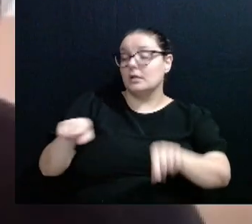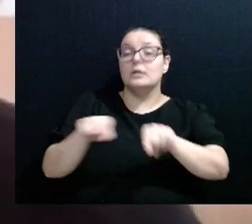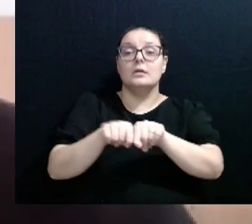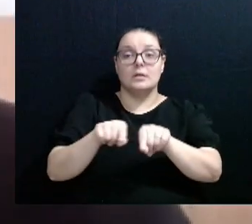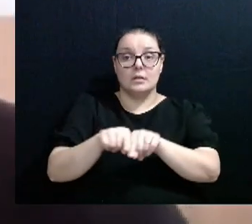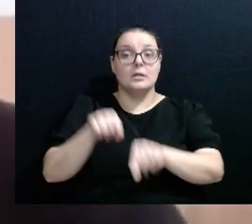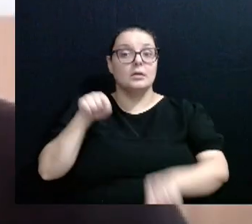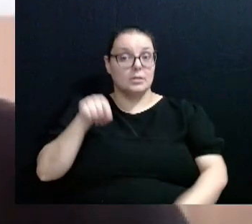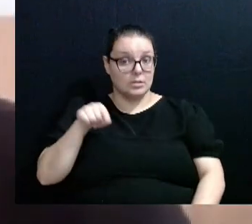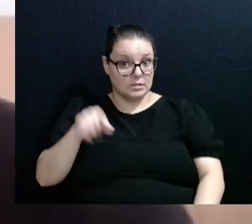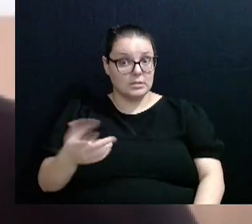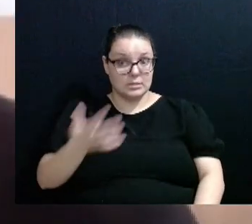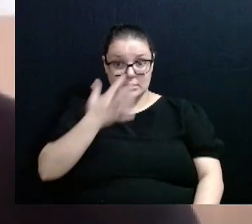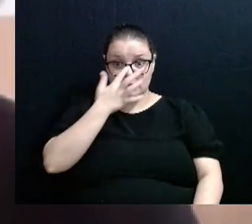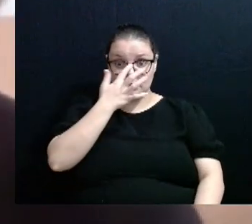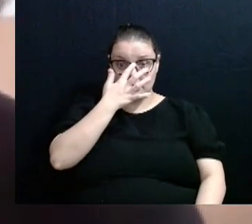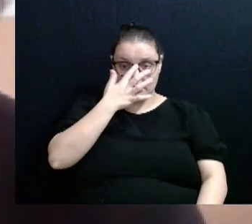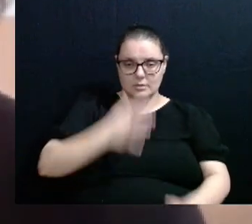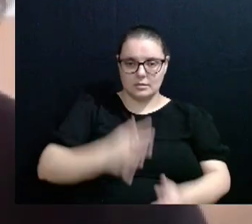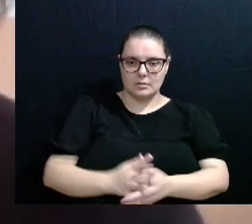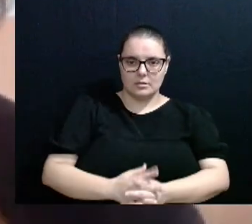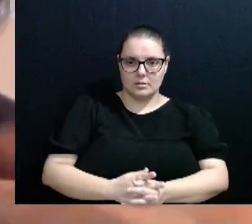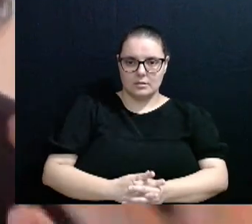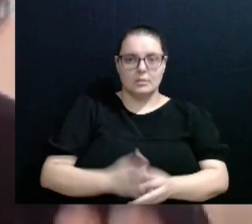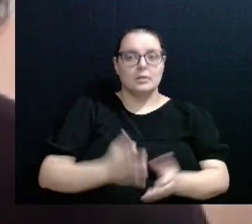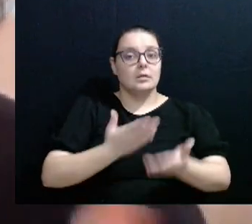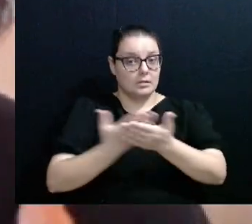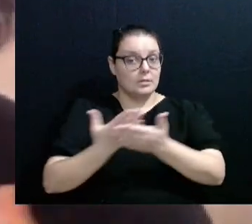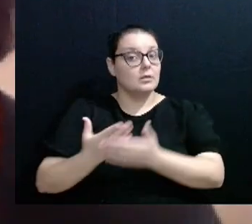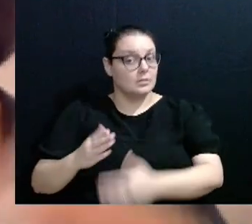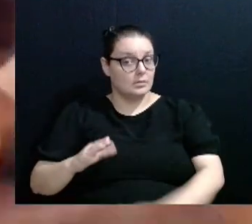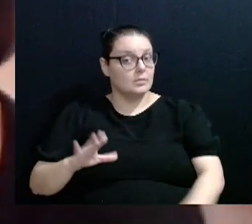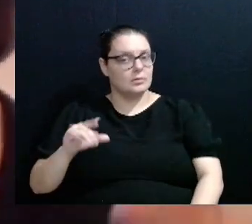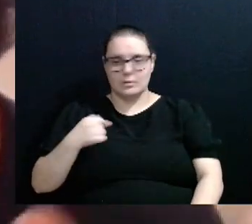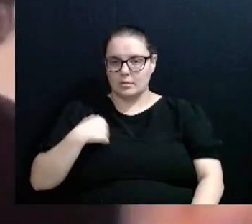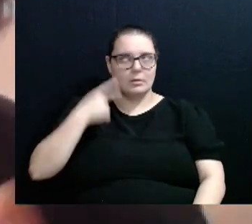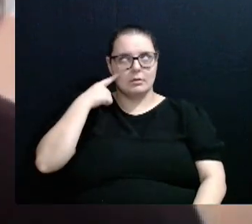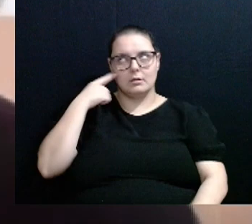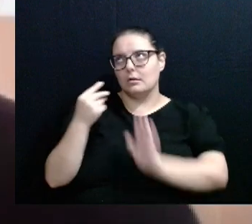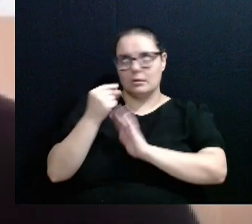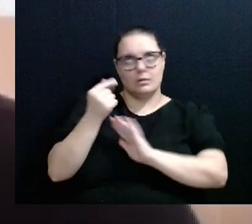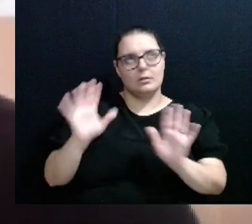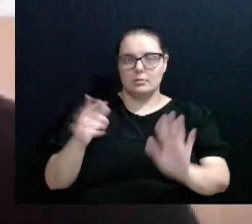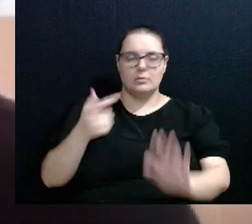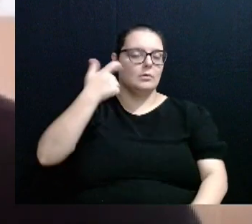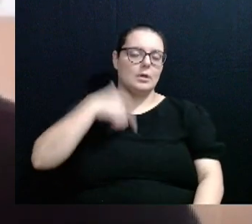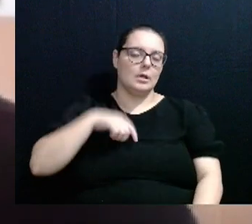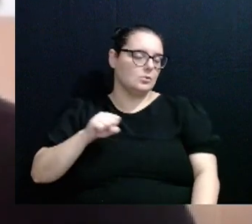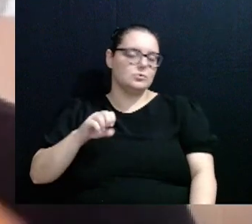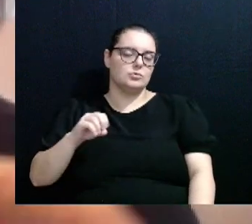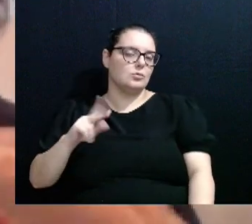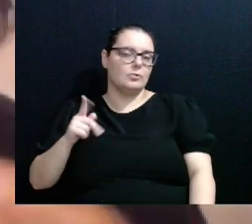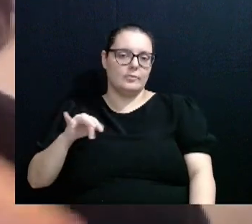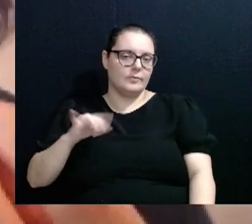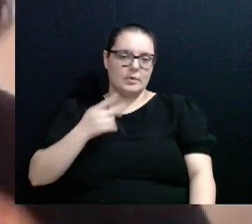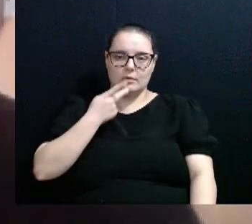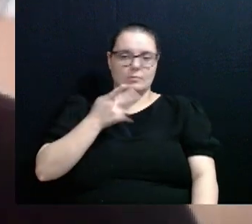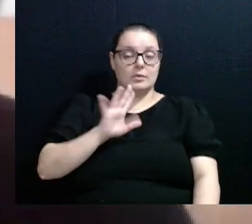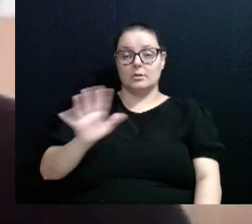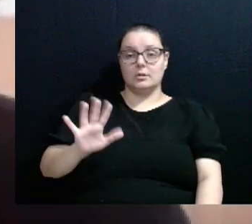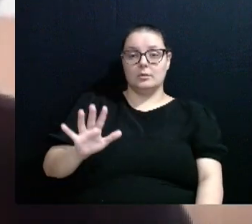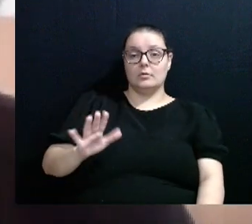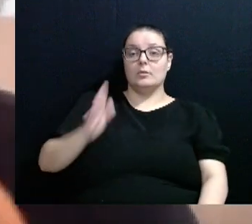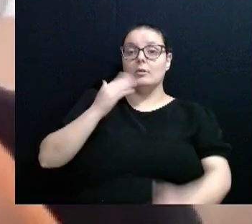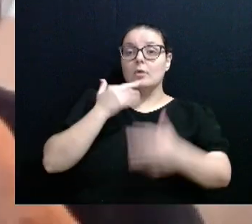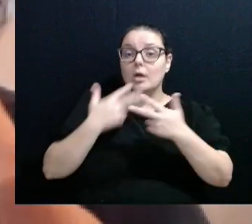vem de estudos científicos, não estou inventando, não é a Sophie que inventou. A gente vê que o alimento em